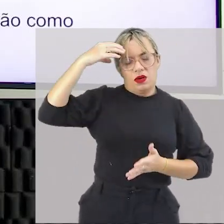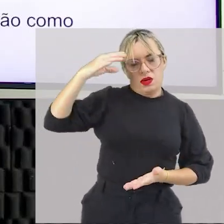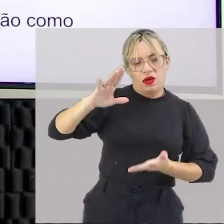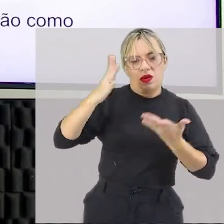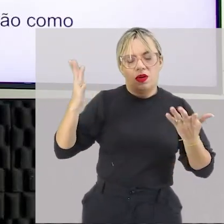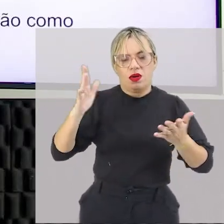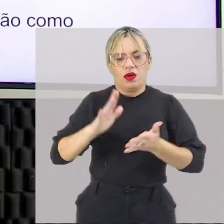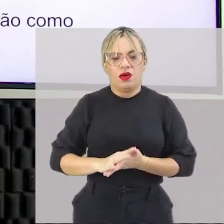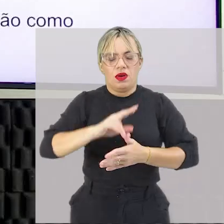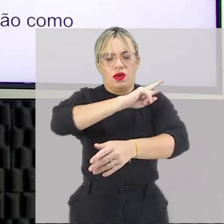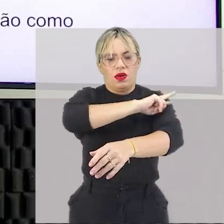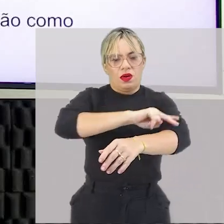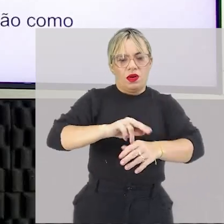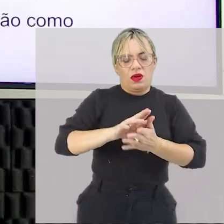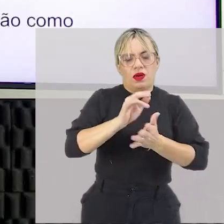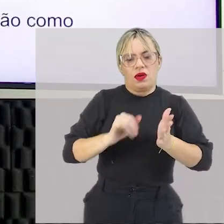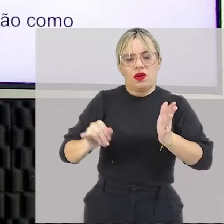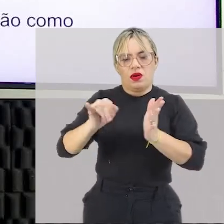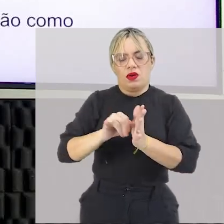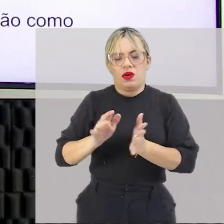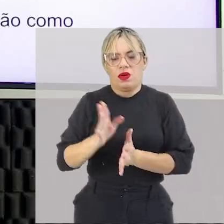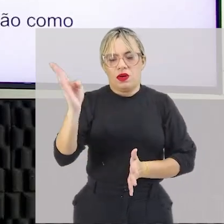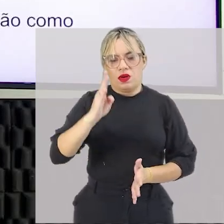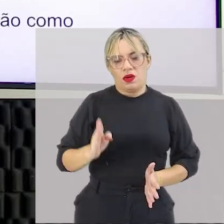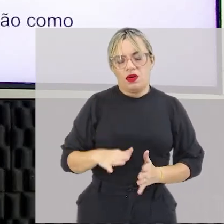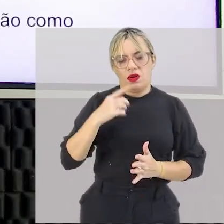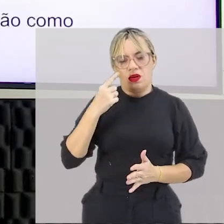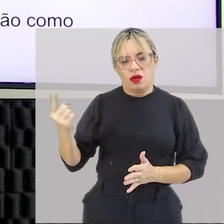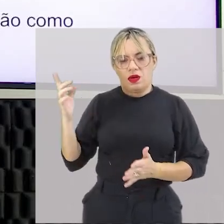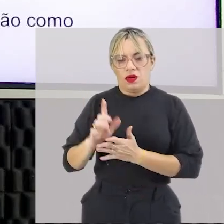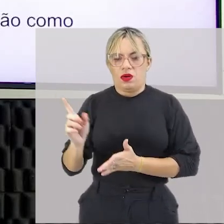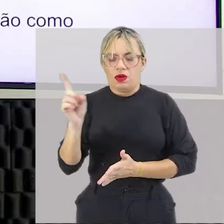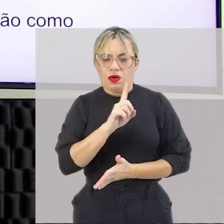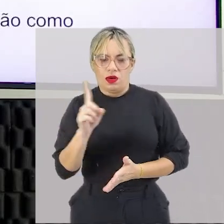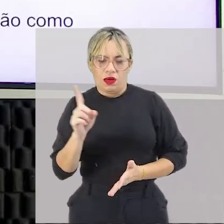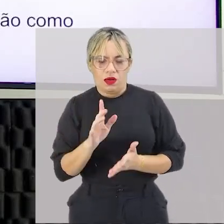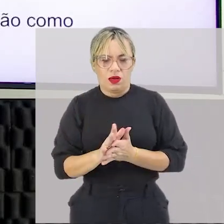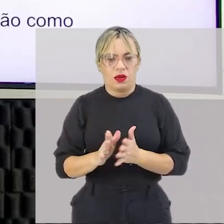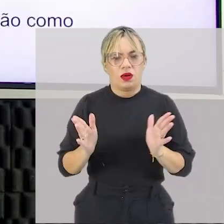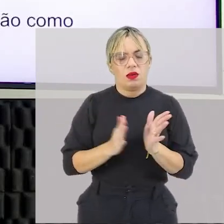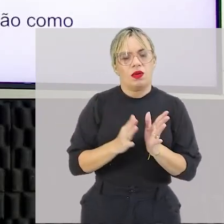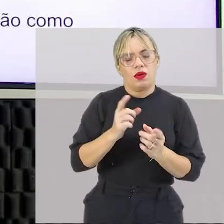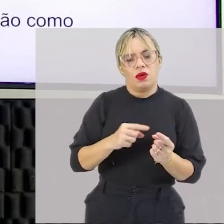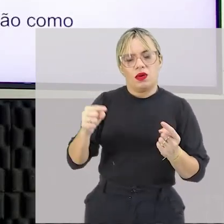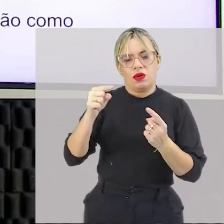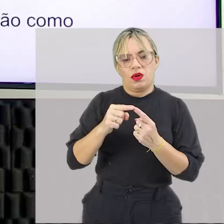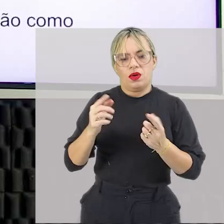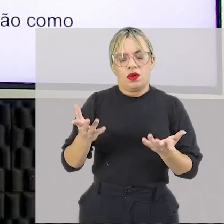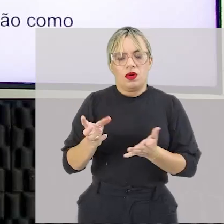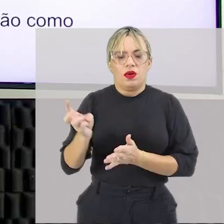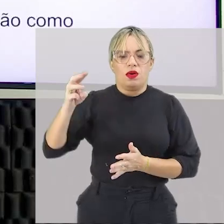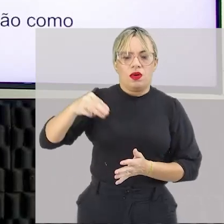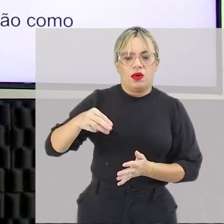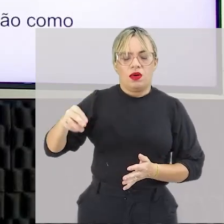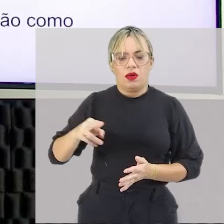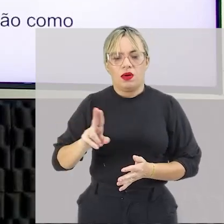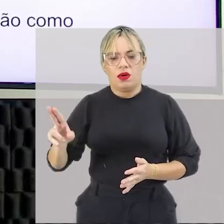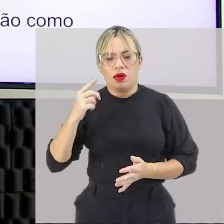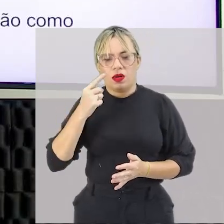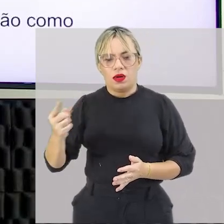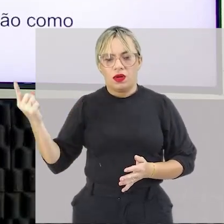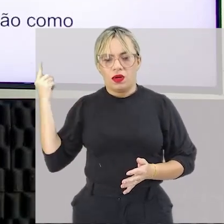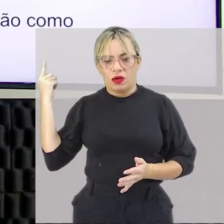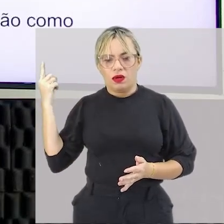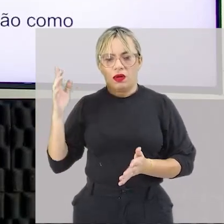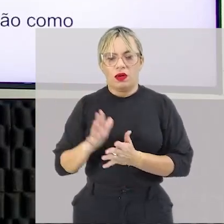algo relacionado à identidade brasileira, nacional. E aqui não é o propósito do movimento em questão. O propósito dele